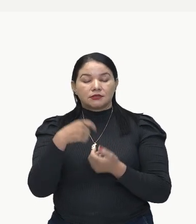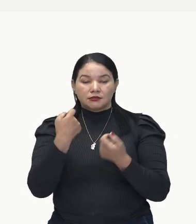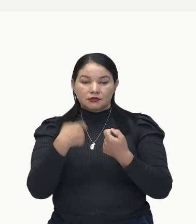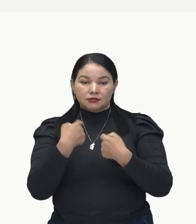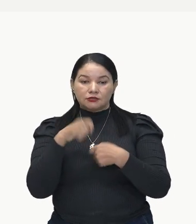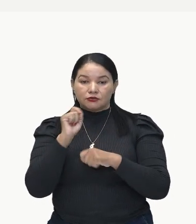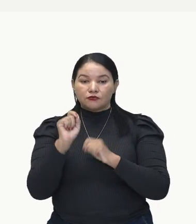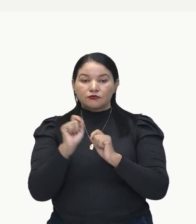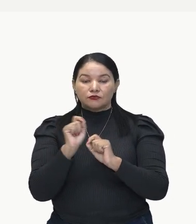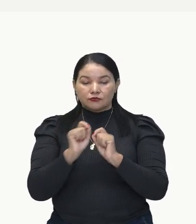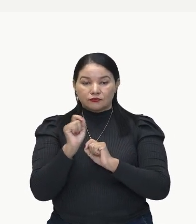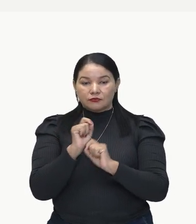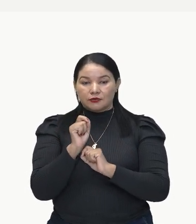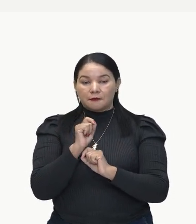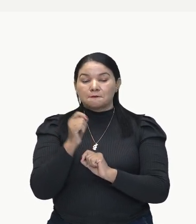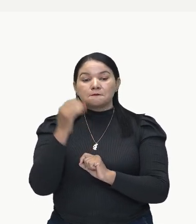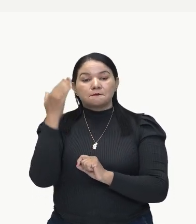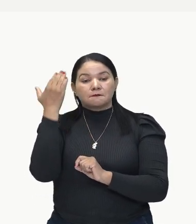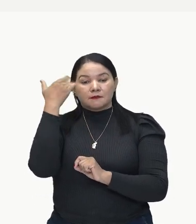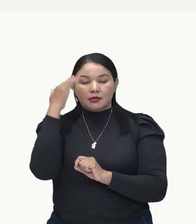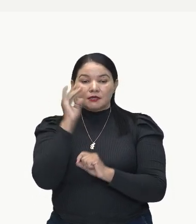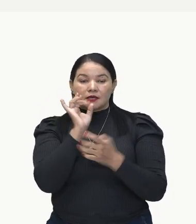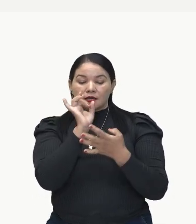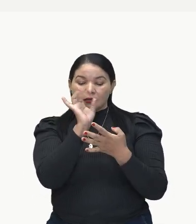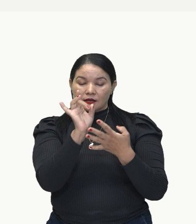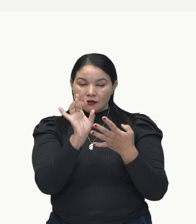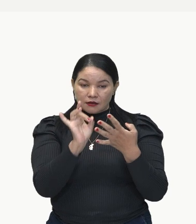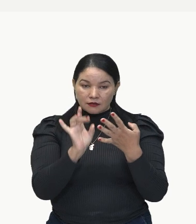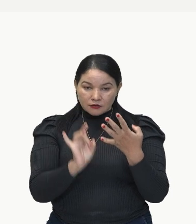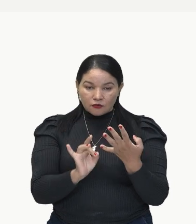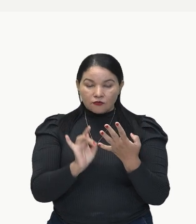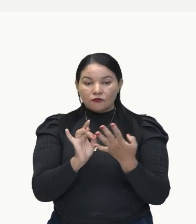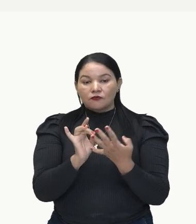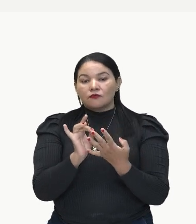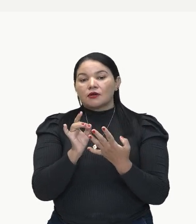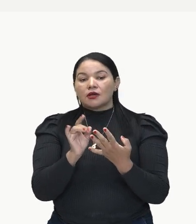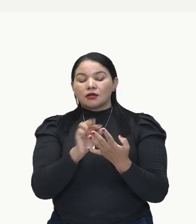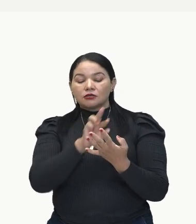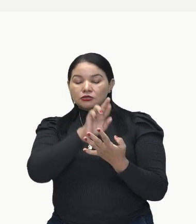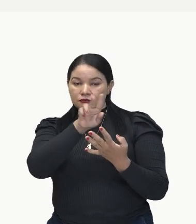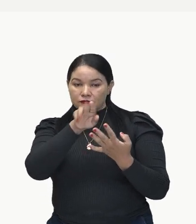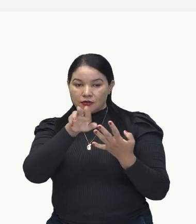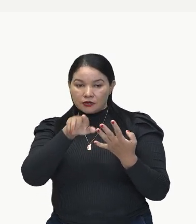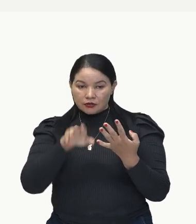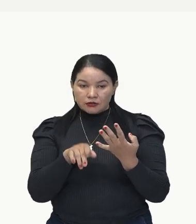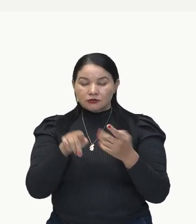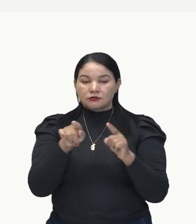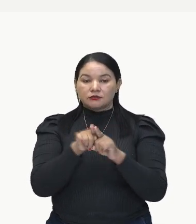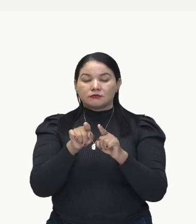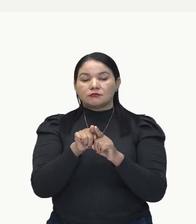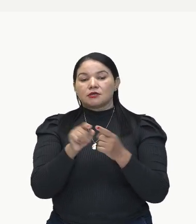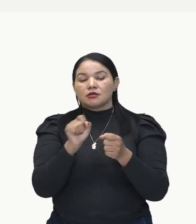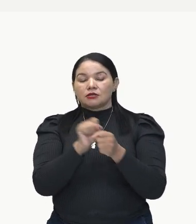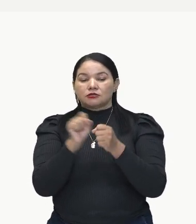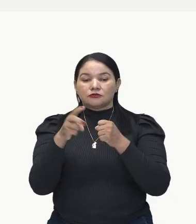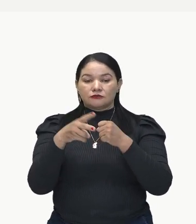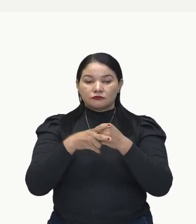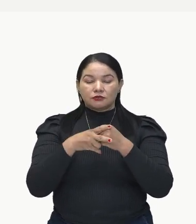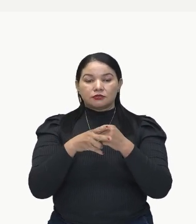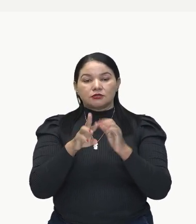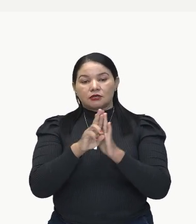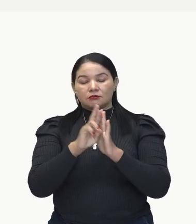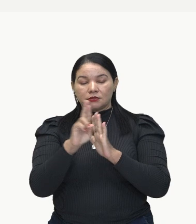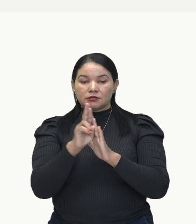noção de que cada uma dessas circunstâncias é diferente, cada advérbio que as representará também